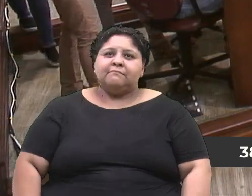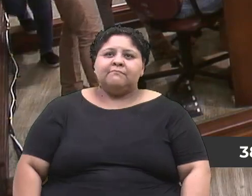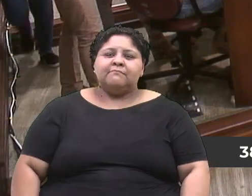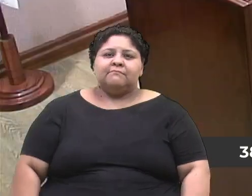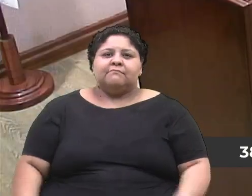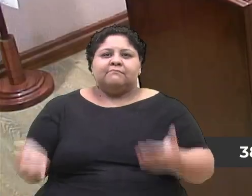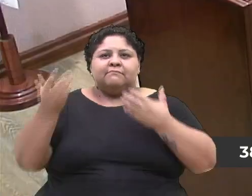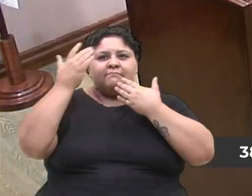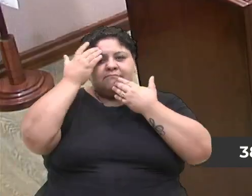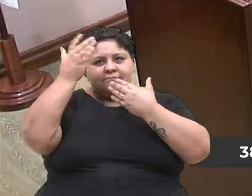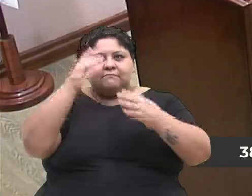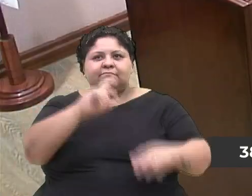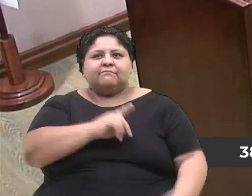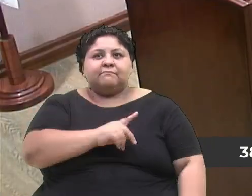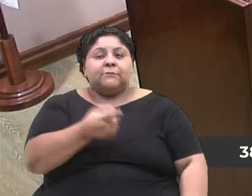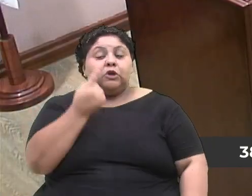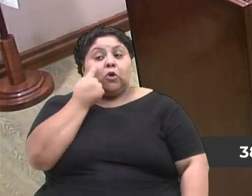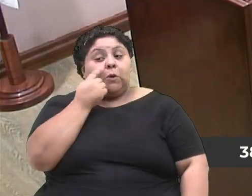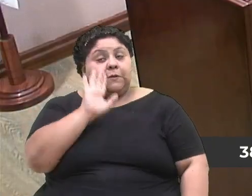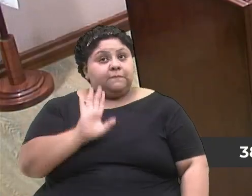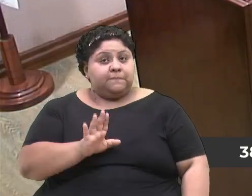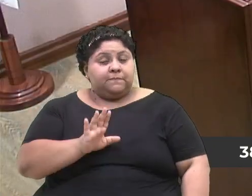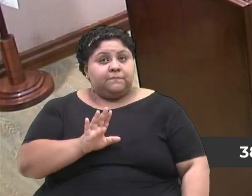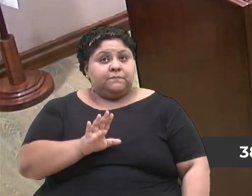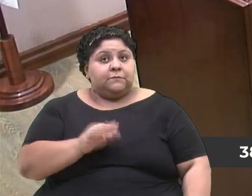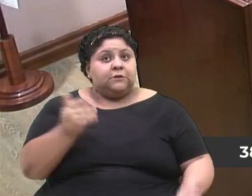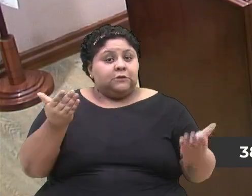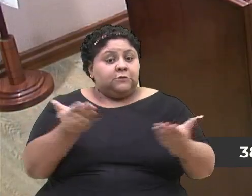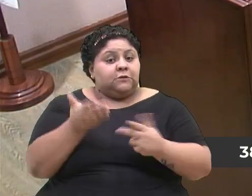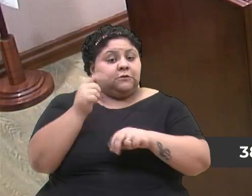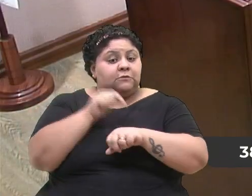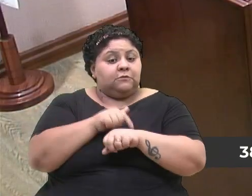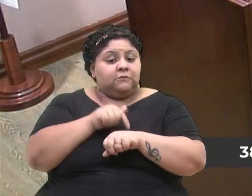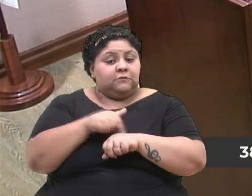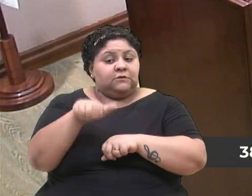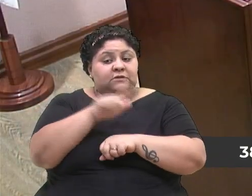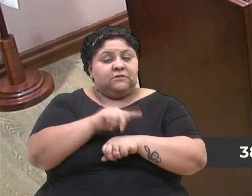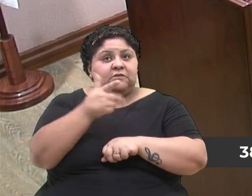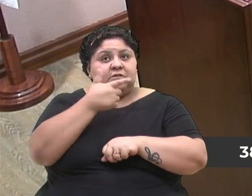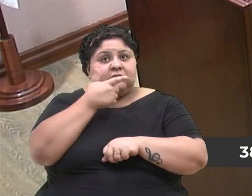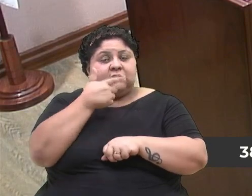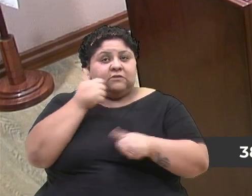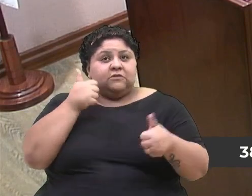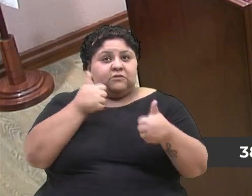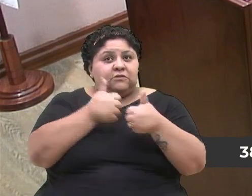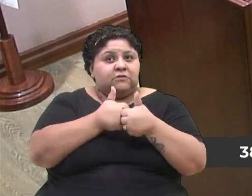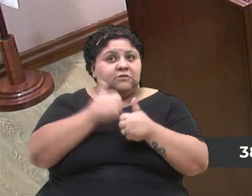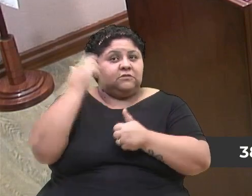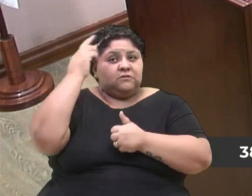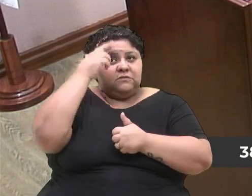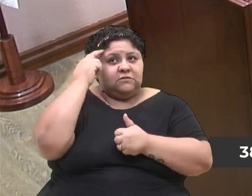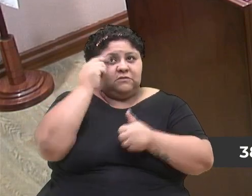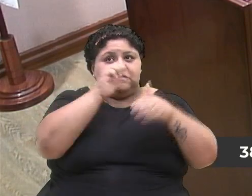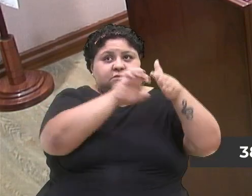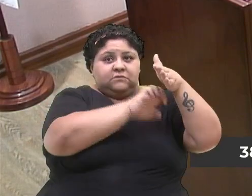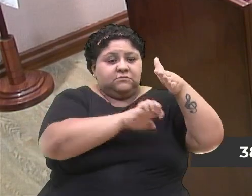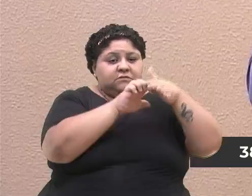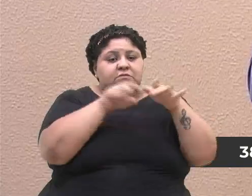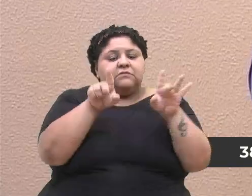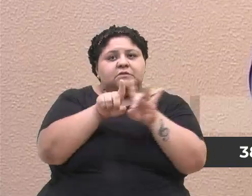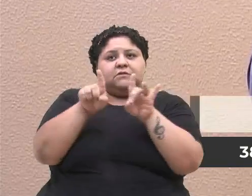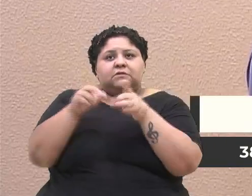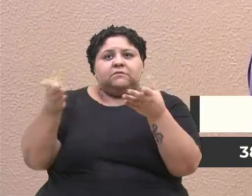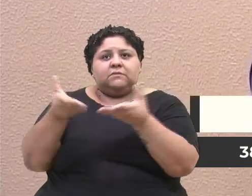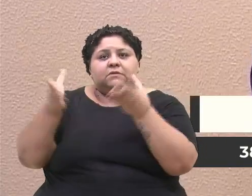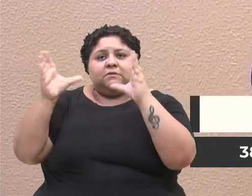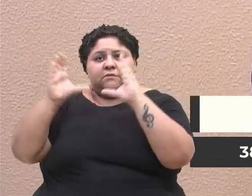Obrigado, presidente. Olha só, agora há pouco a gente comentando através do vereador Rafael sobre empresas, eu também, hoje à